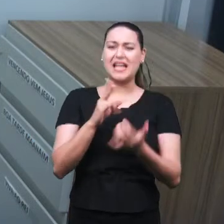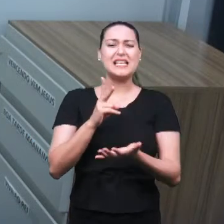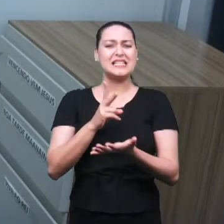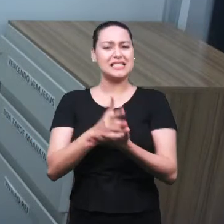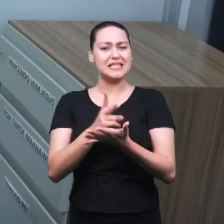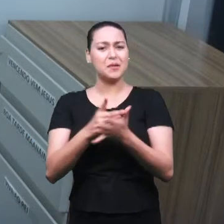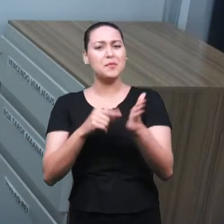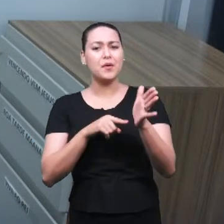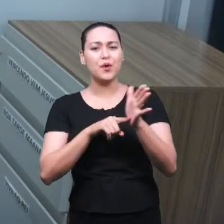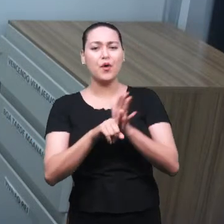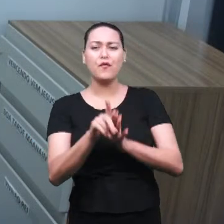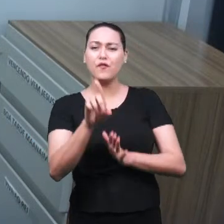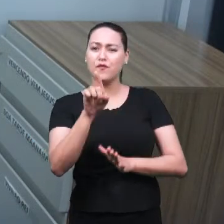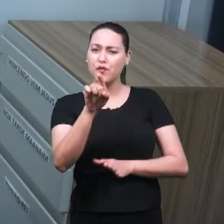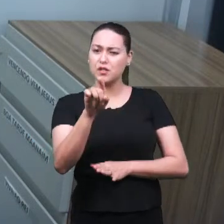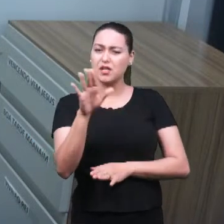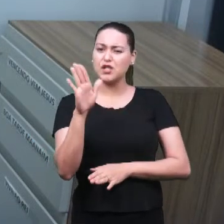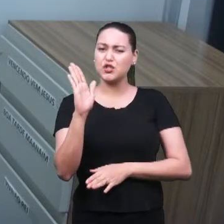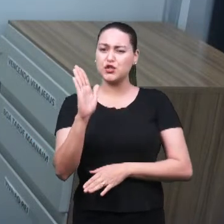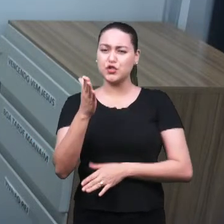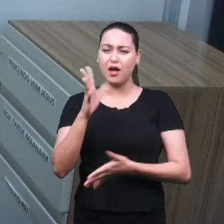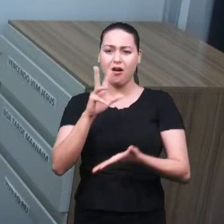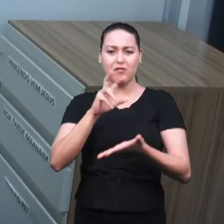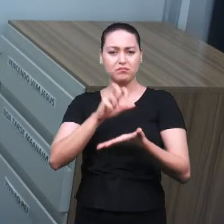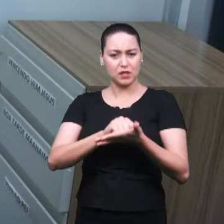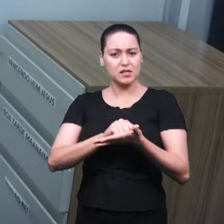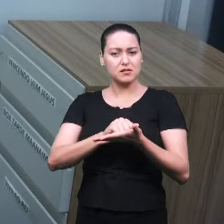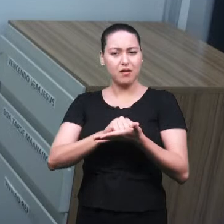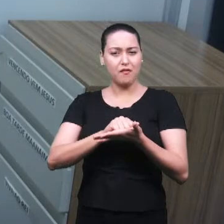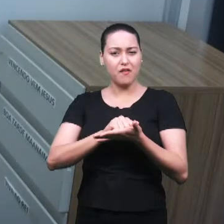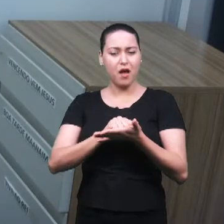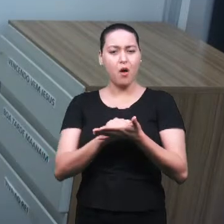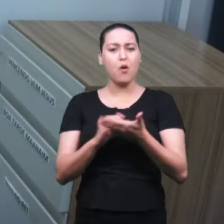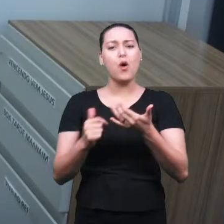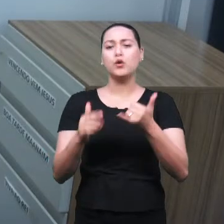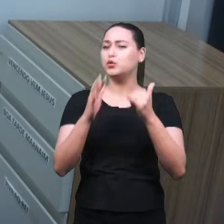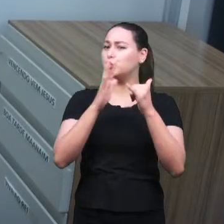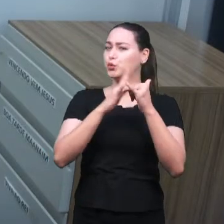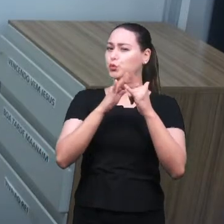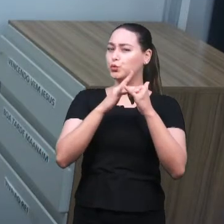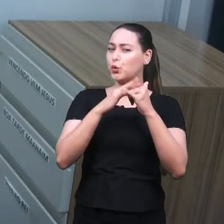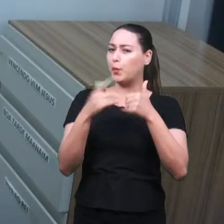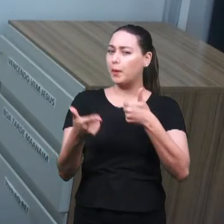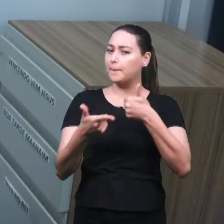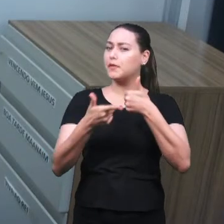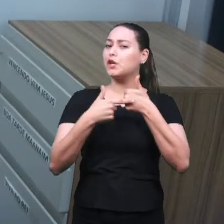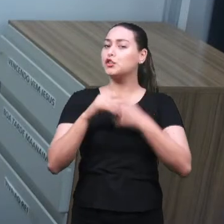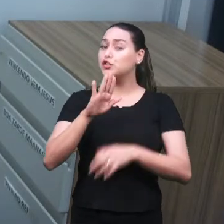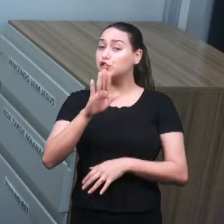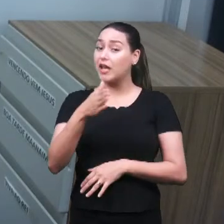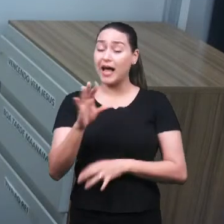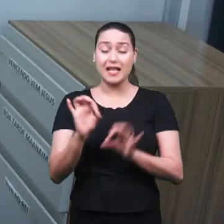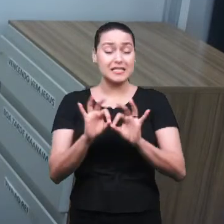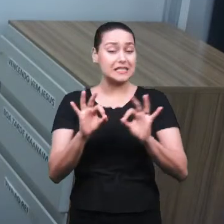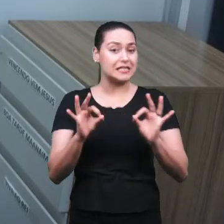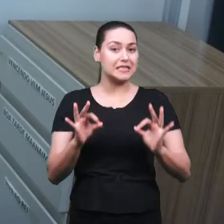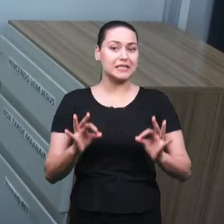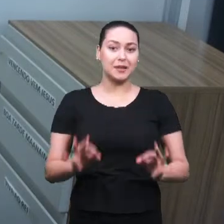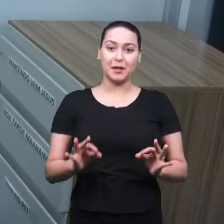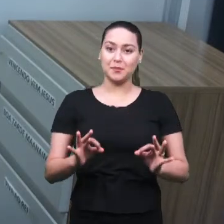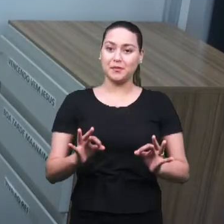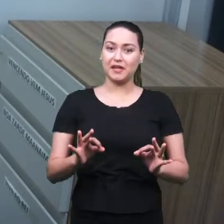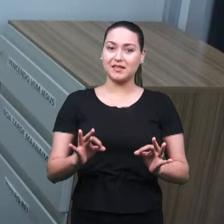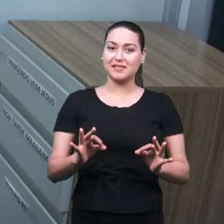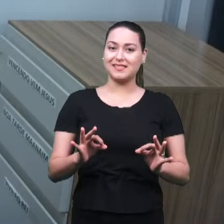se você já se inscreveu, já está inscrito no canal oficial da Igreja Cristã Maranata no YouTube. Ainda não? É muito simples. Você